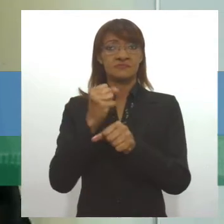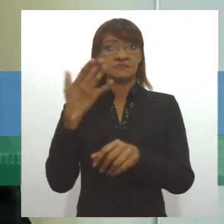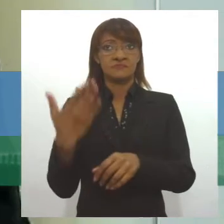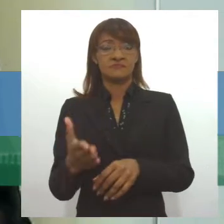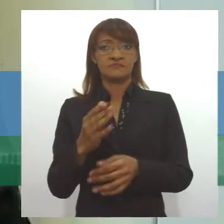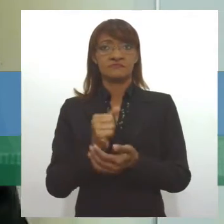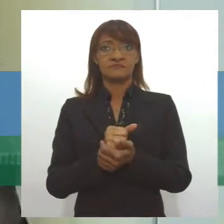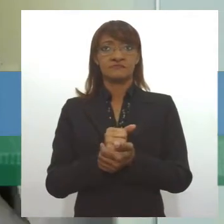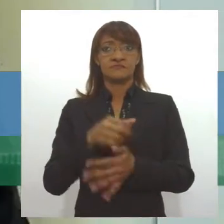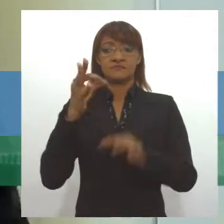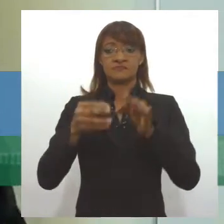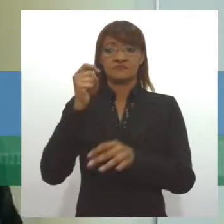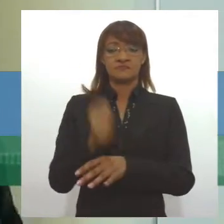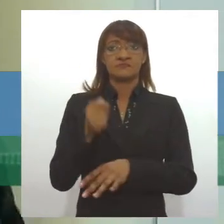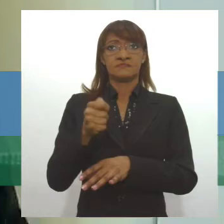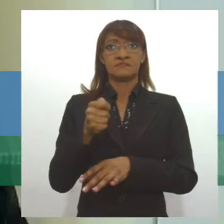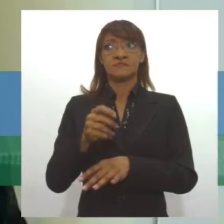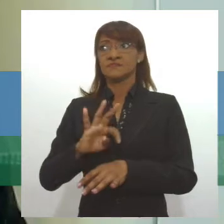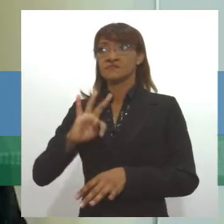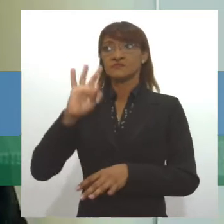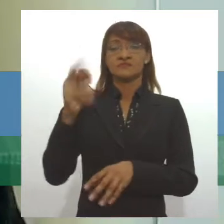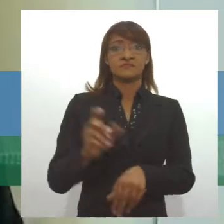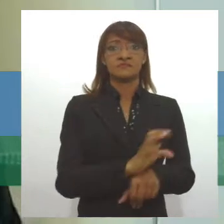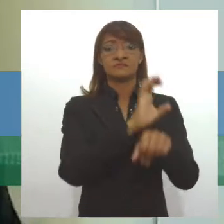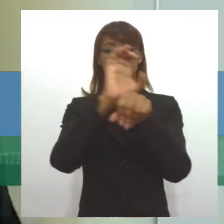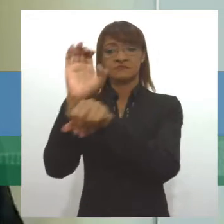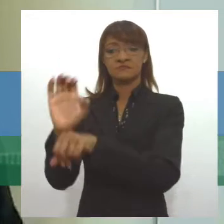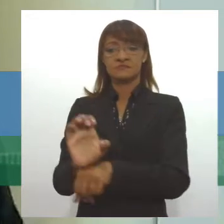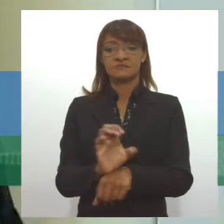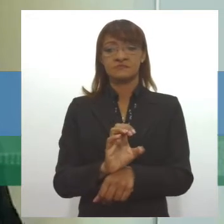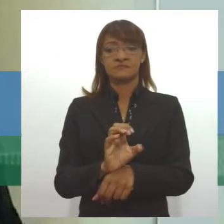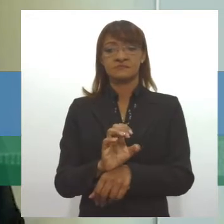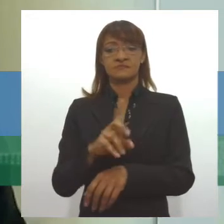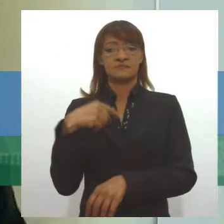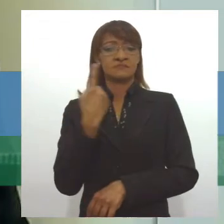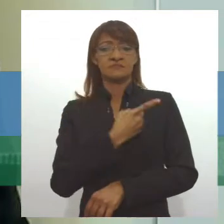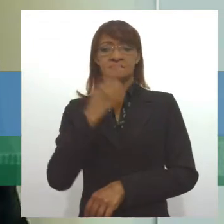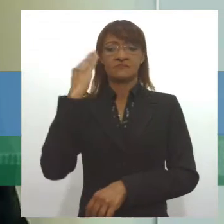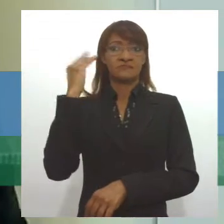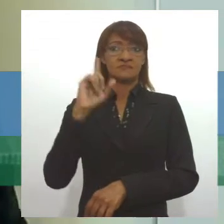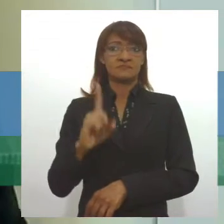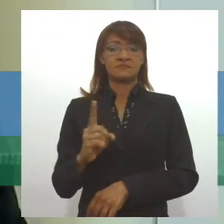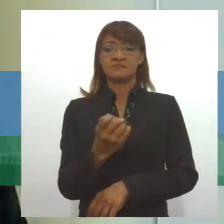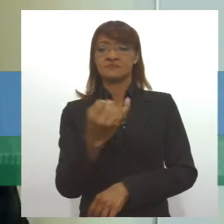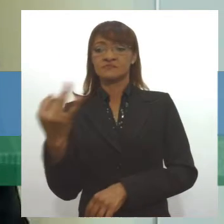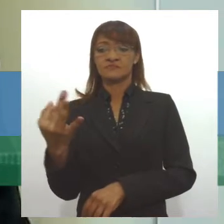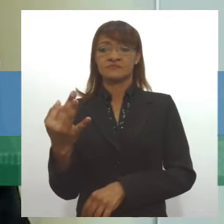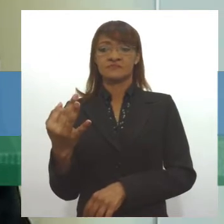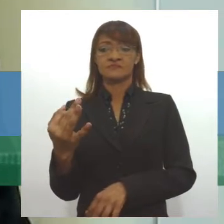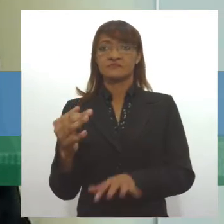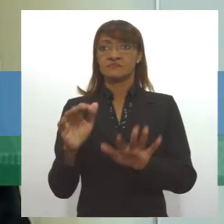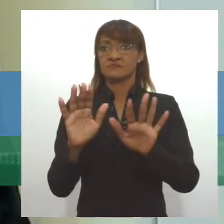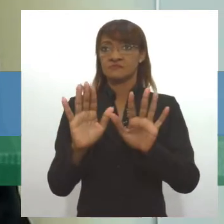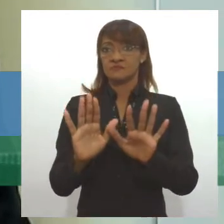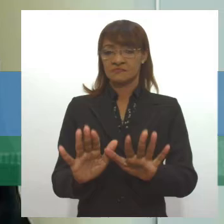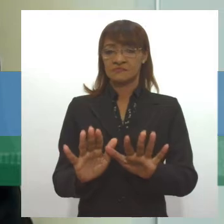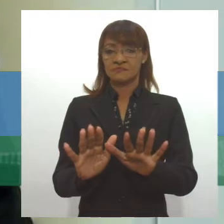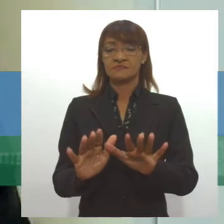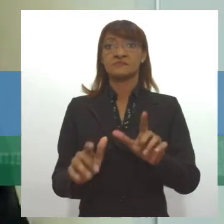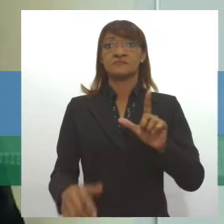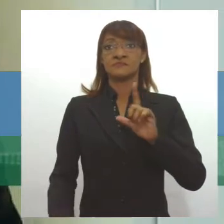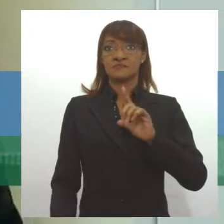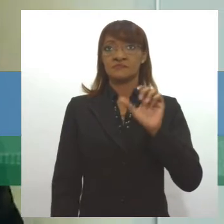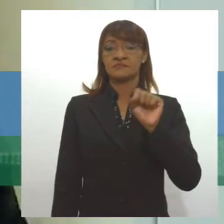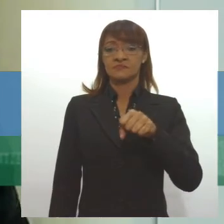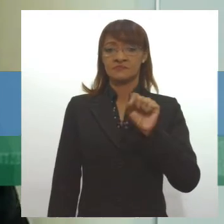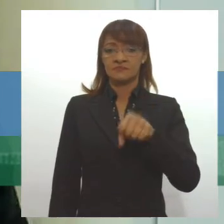Justiça, e assim todos os estados. Então não sabemos dizer quantos são. Temos uma projeção de números que chega